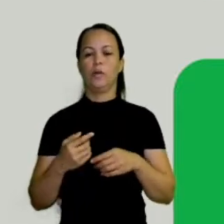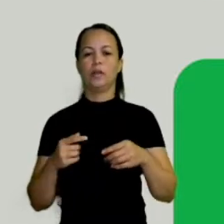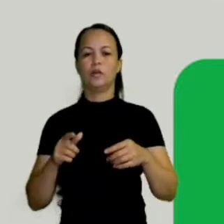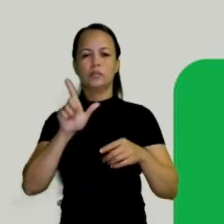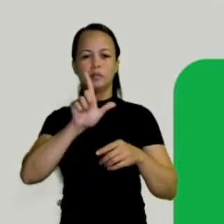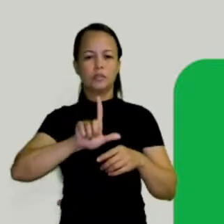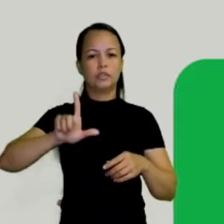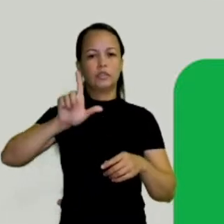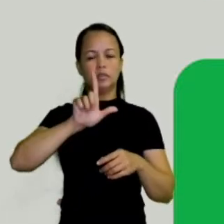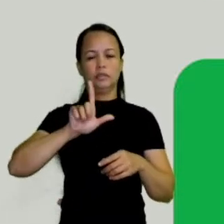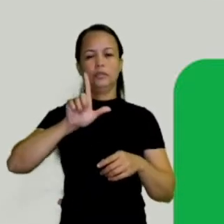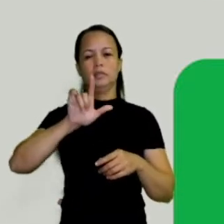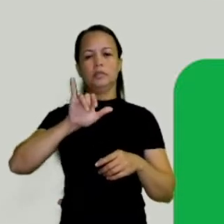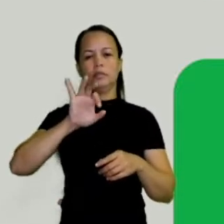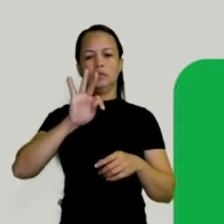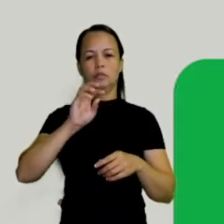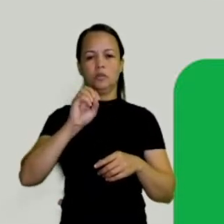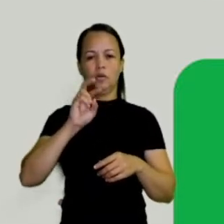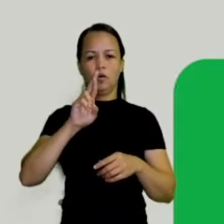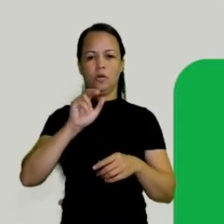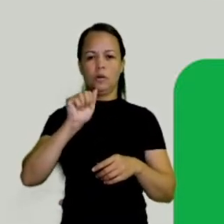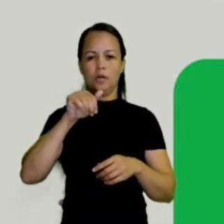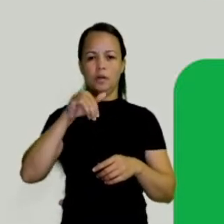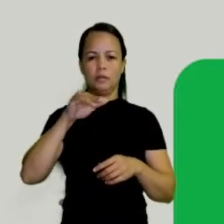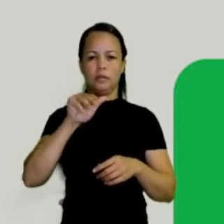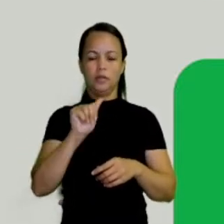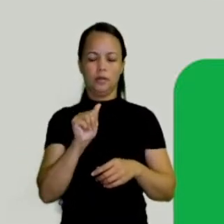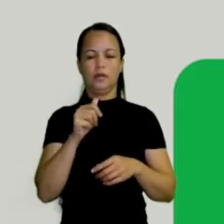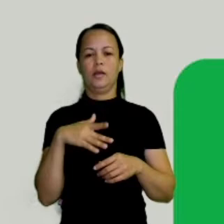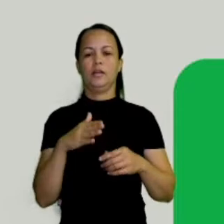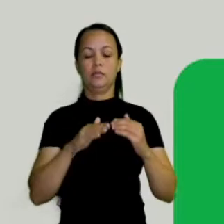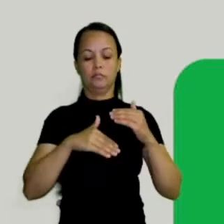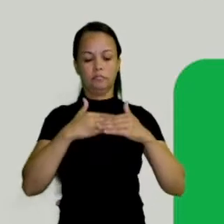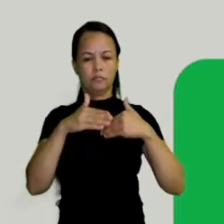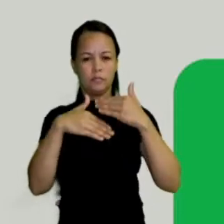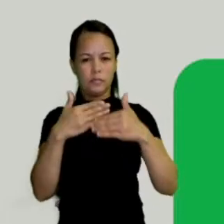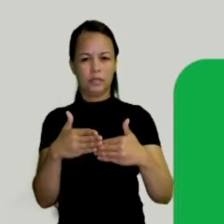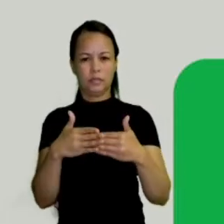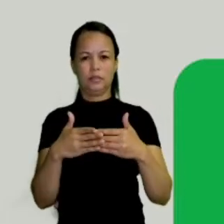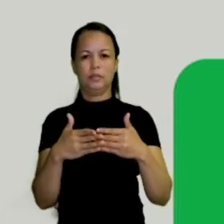litorânea. E mais adiante,